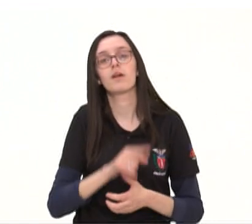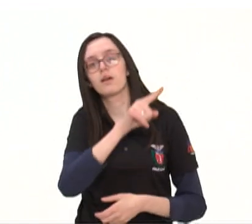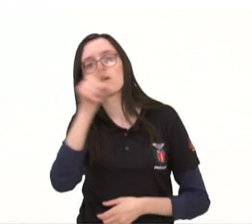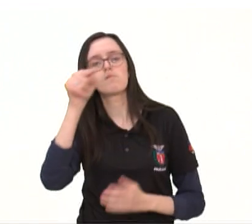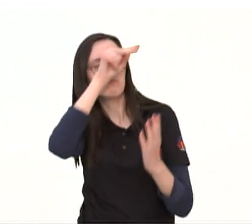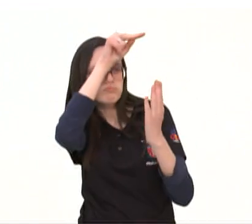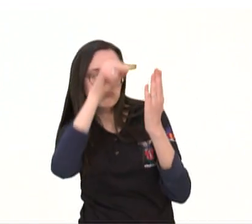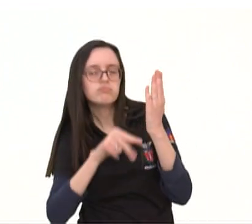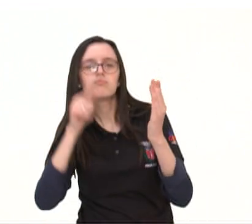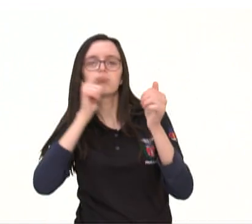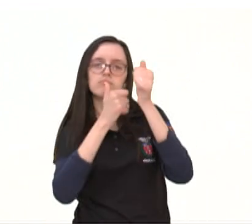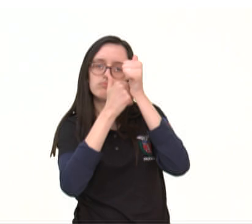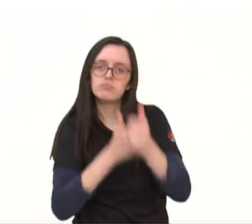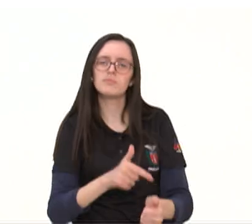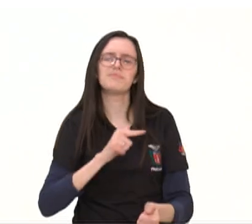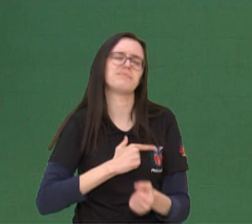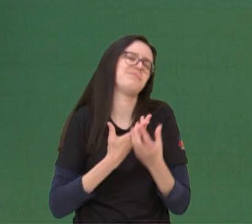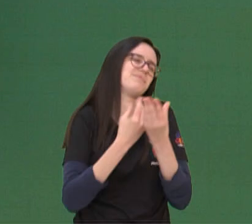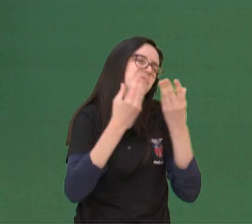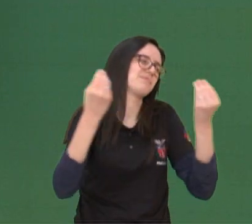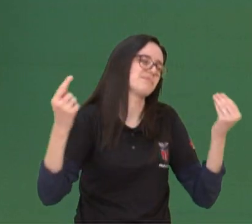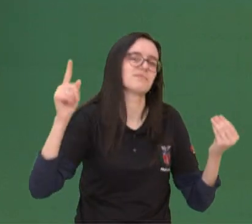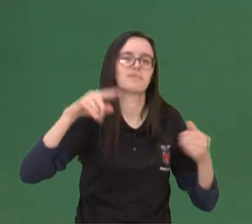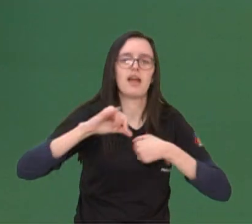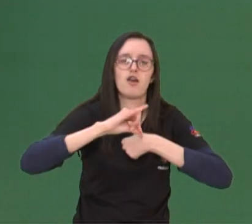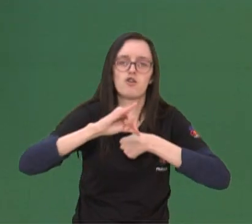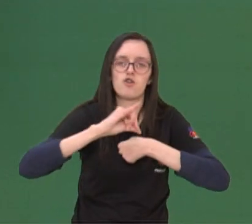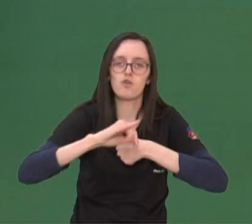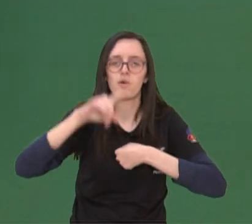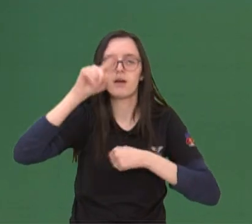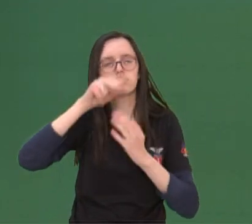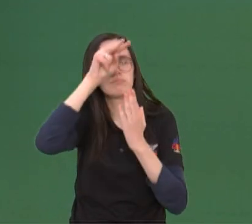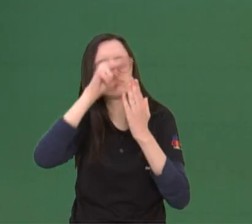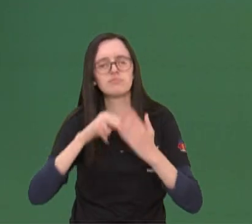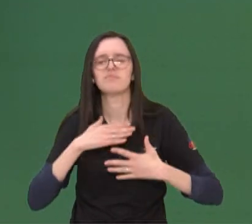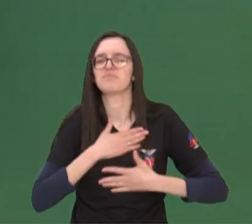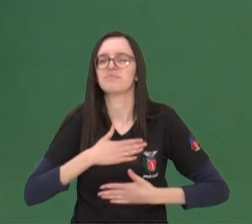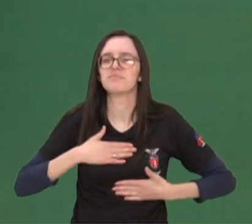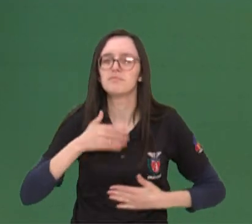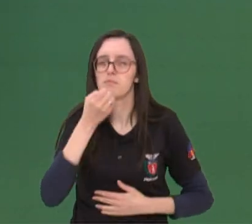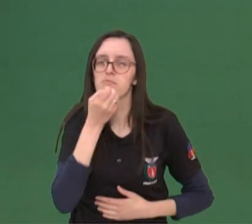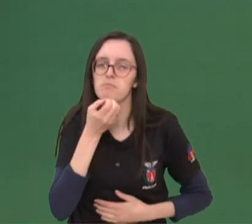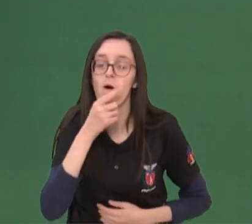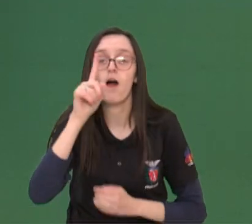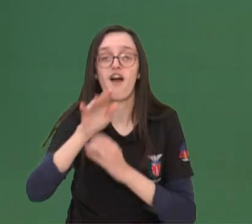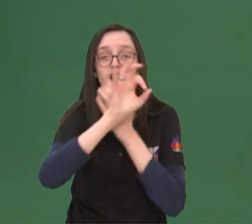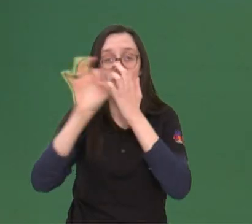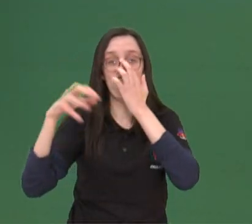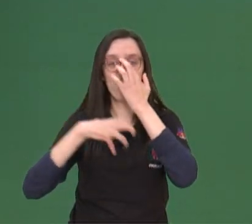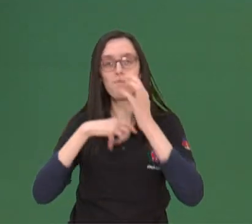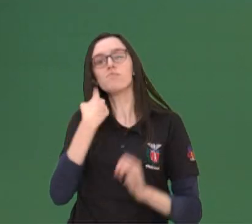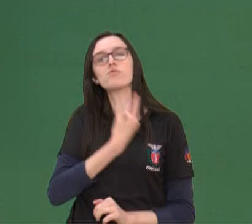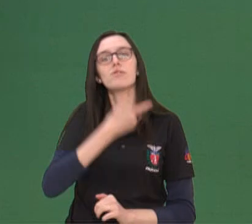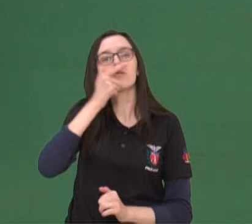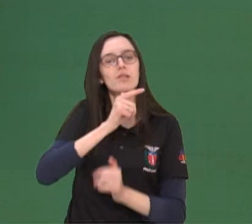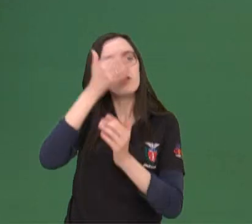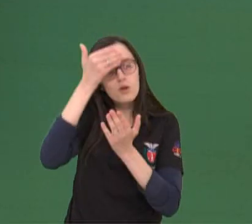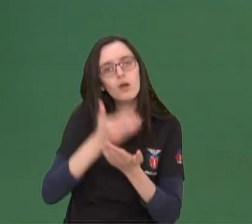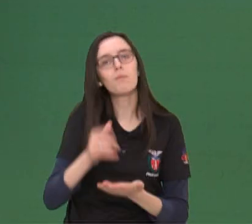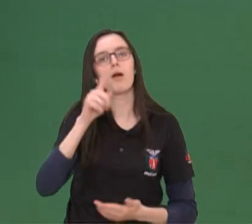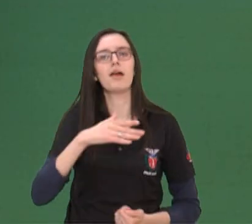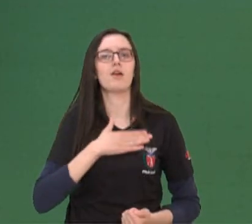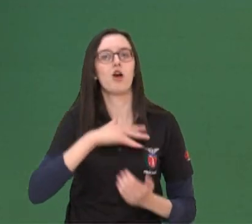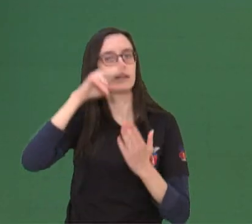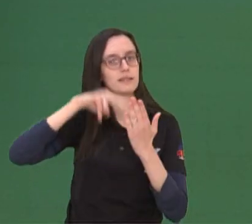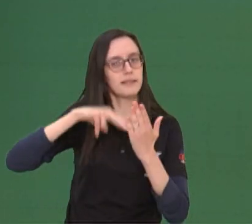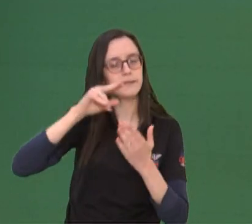vocês olharem, lá tem várias crônicas. Crônica é uma leitura gostosa, é uma ótima forma de nós começarmos a